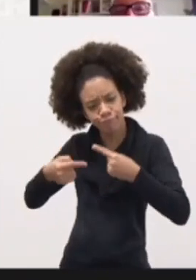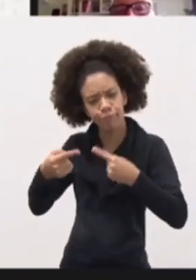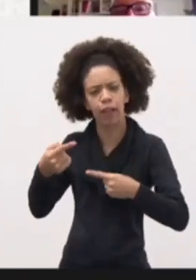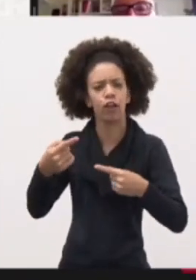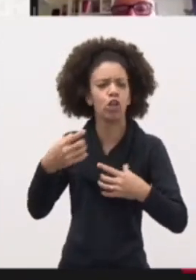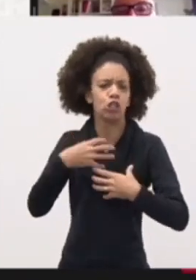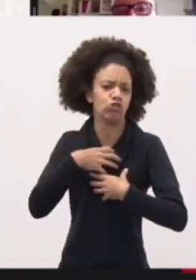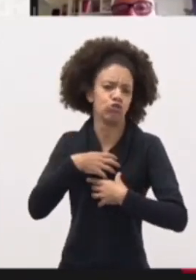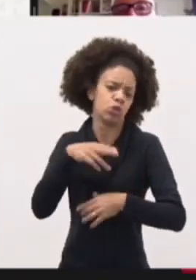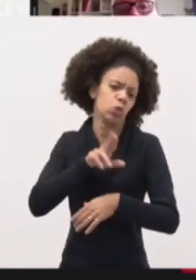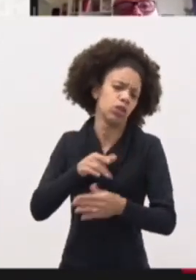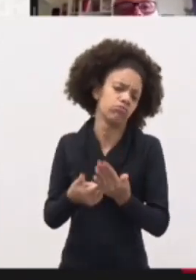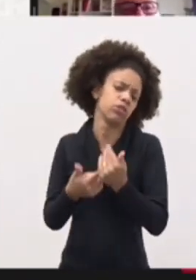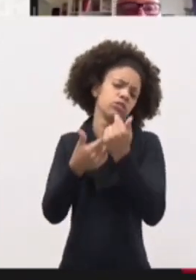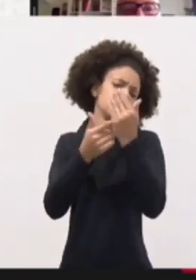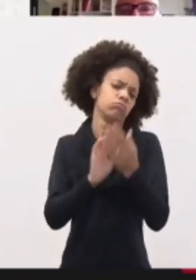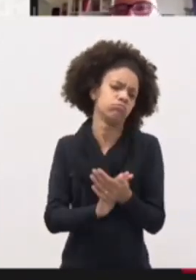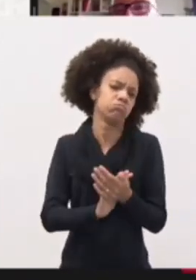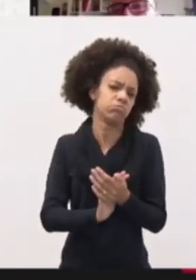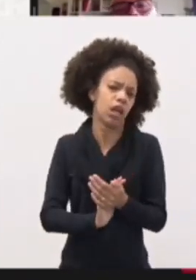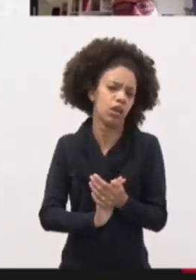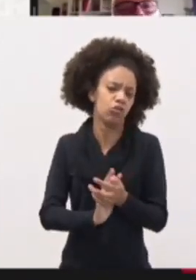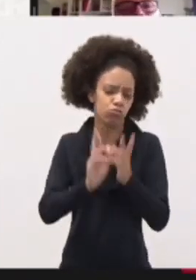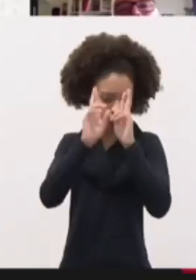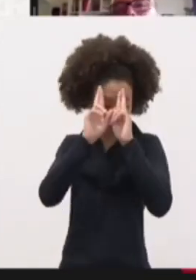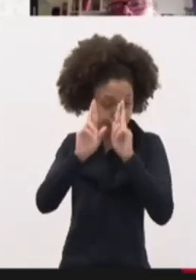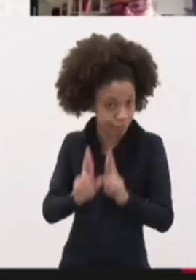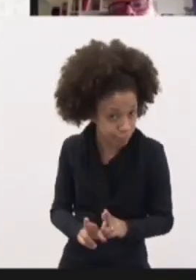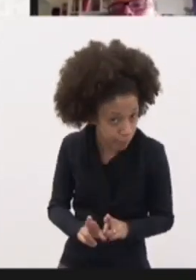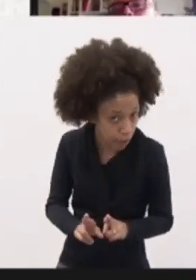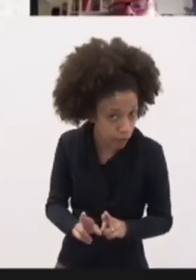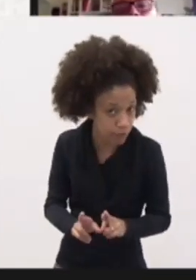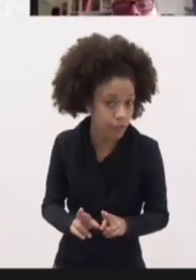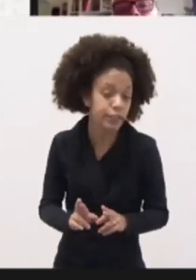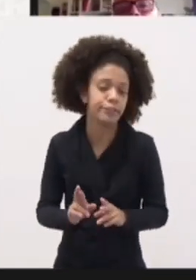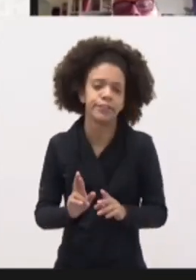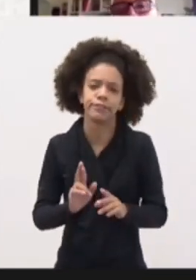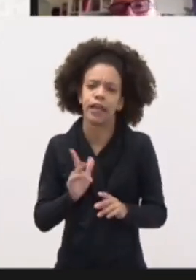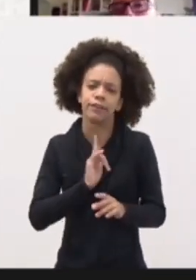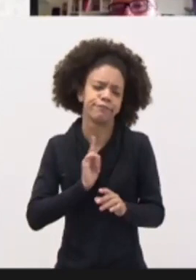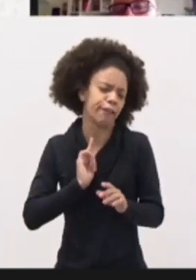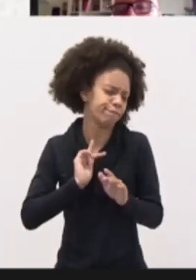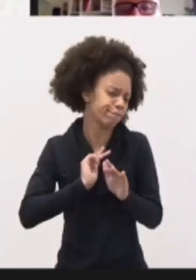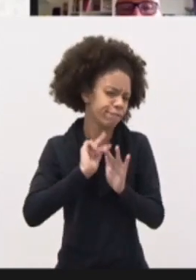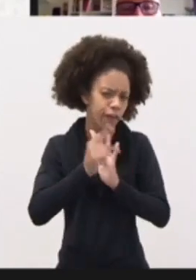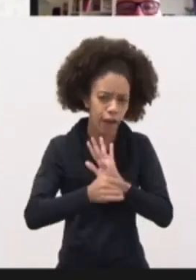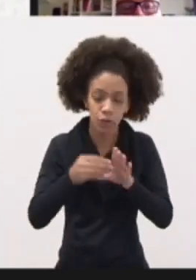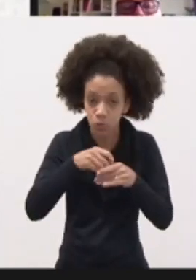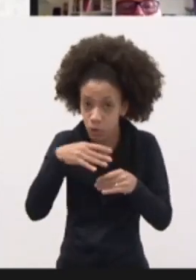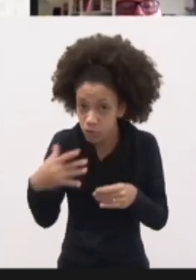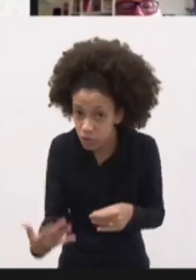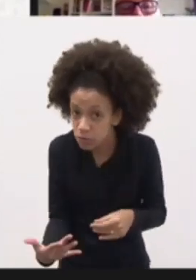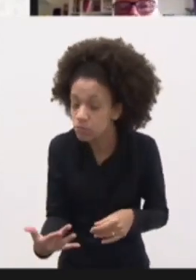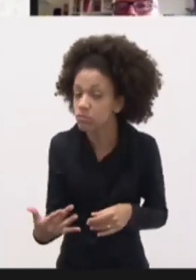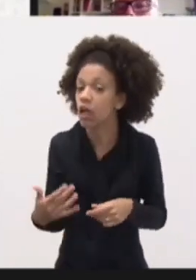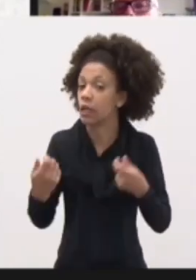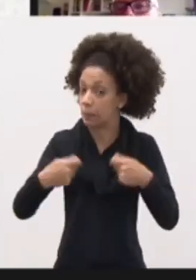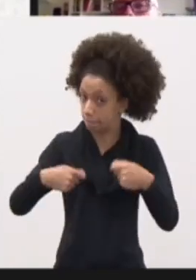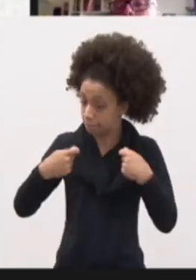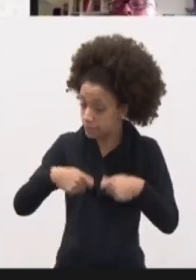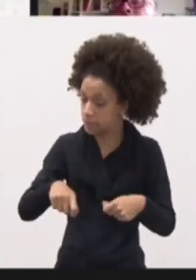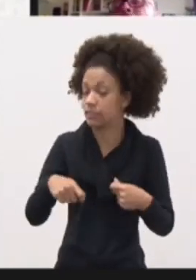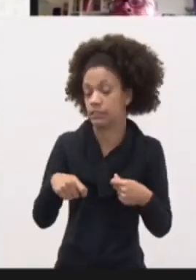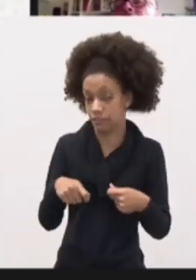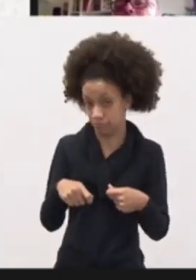de usar a tecnologia de modo responsável, né? E aqui entra todos aqueles conteúdos que a gente precisa